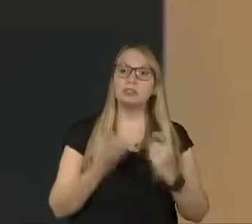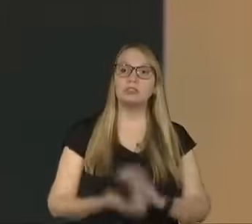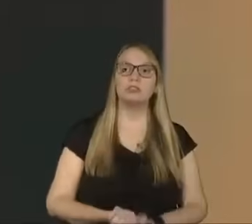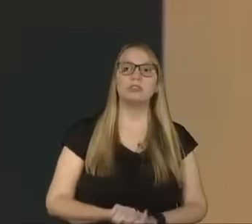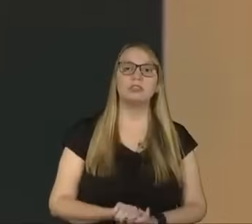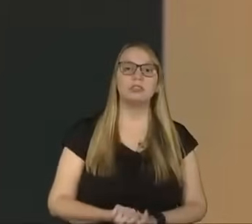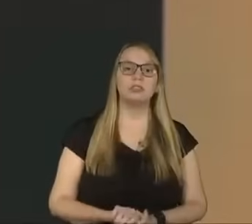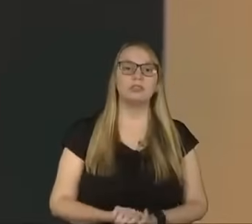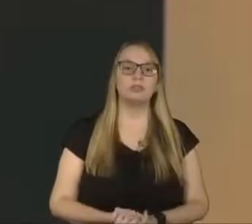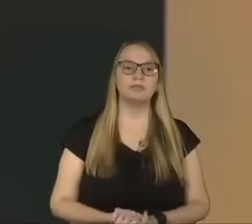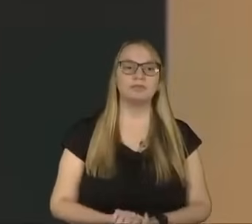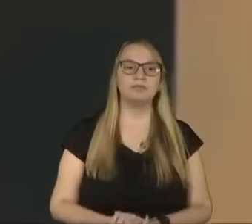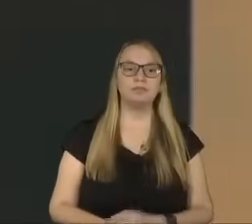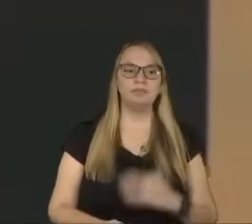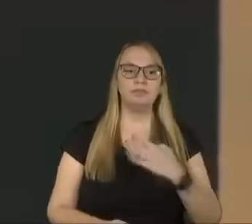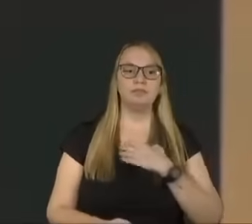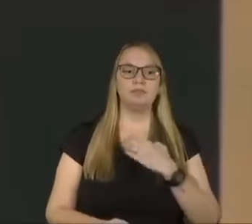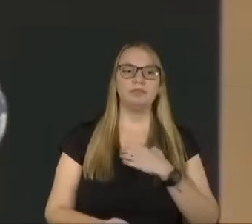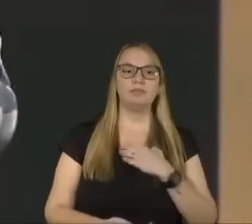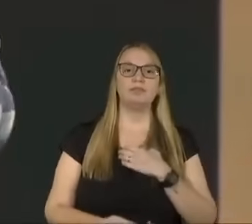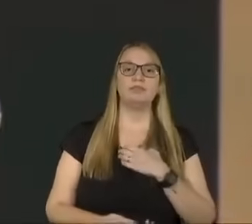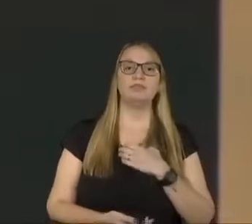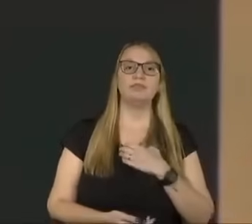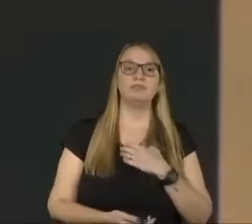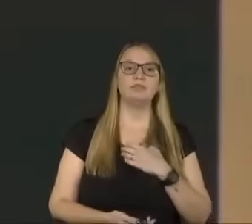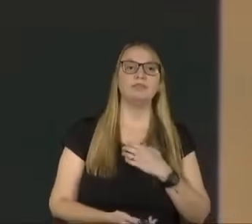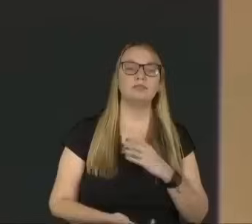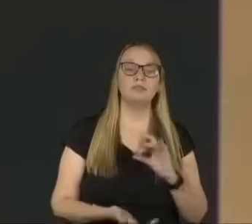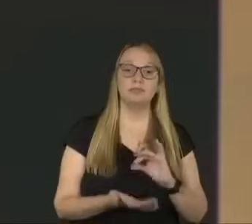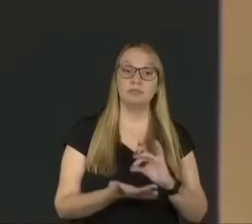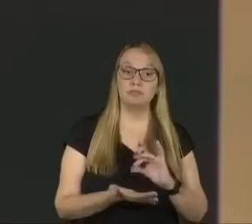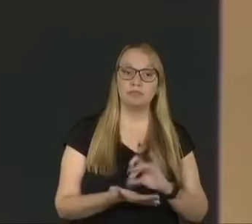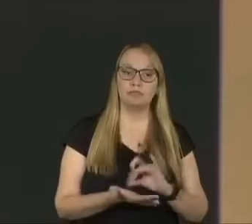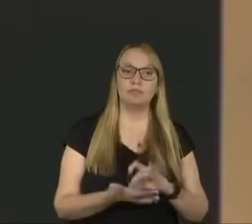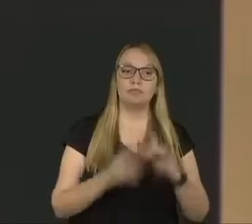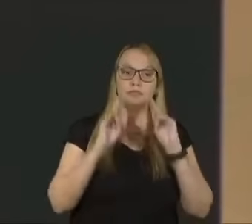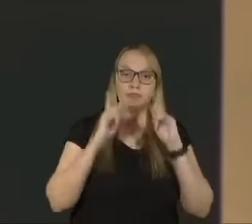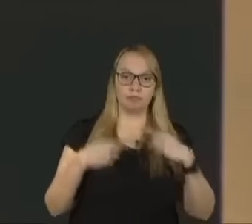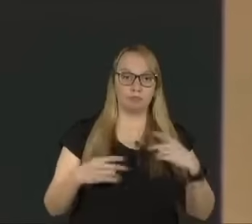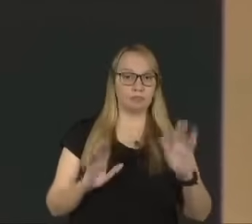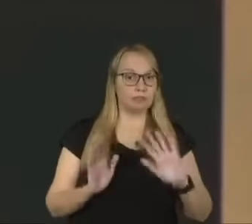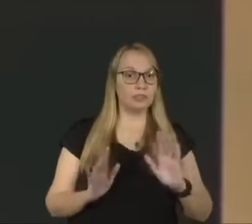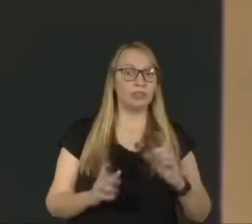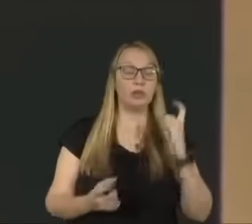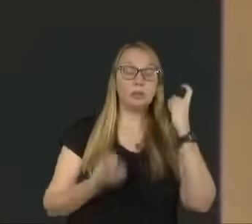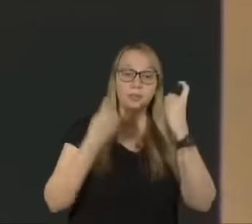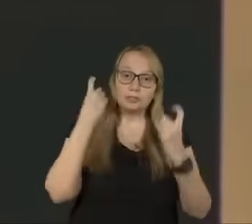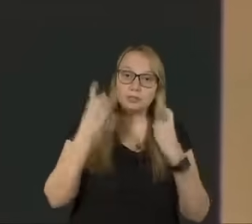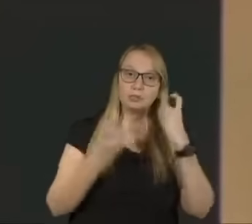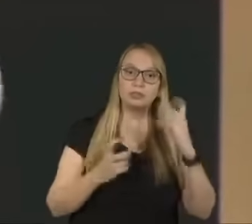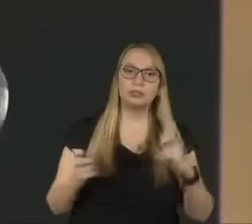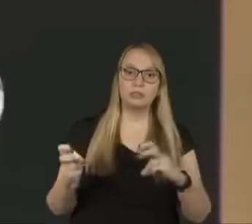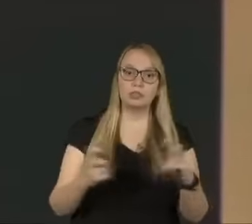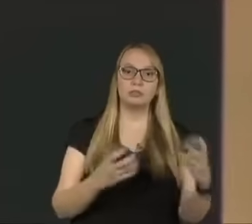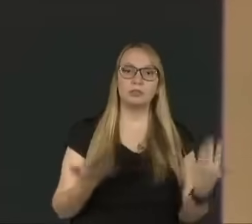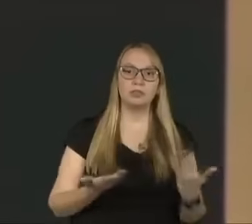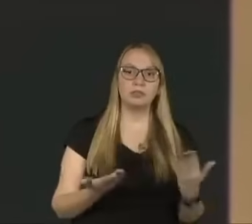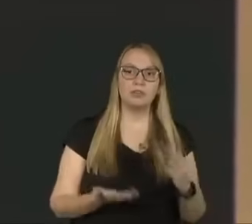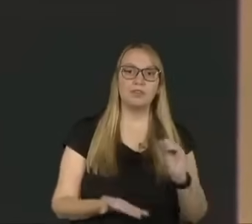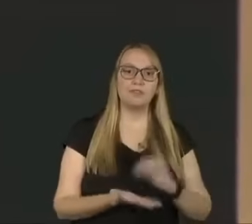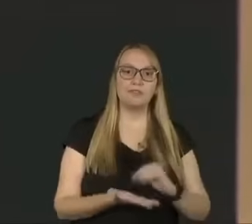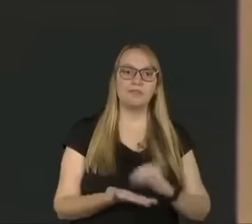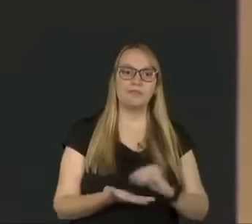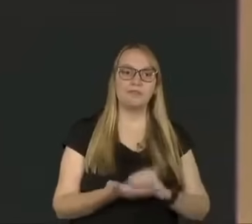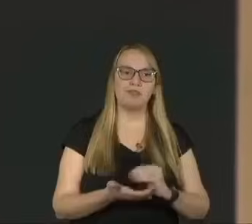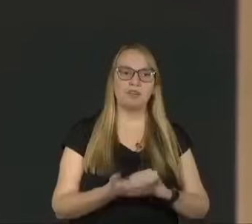no sentido exato da palavra não em relação à minha pessoa a preocupação que eu vejo Hoje é a falta do temor a Deus